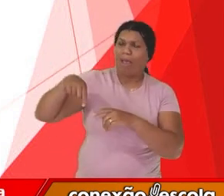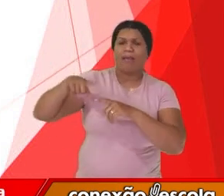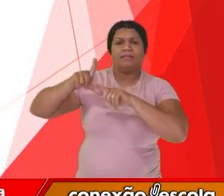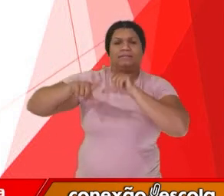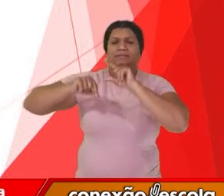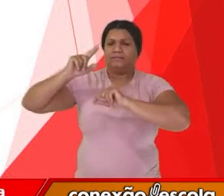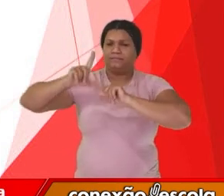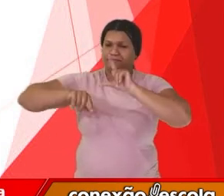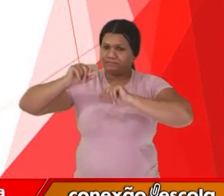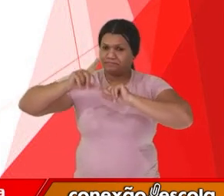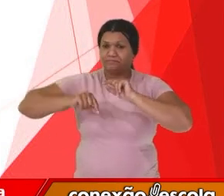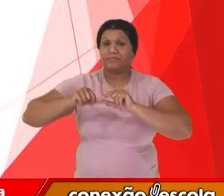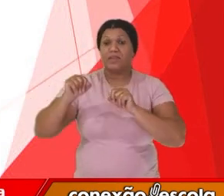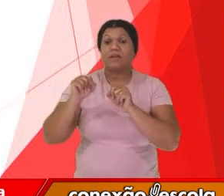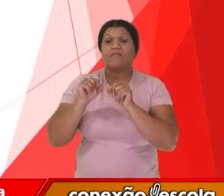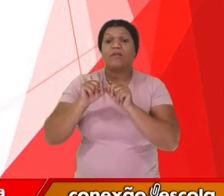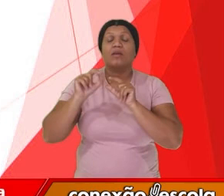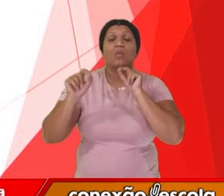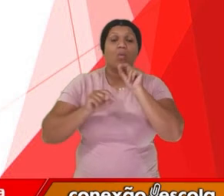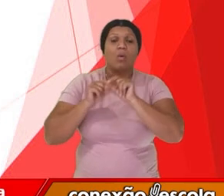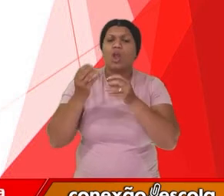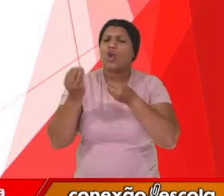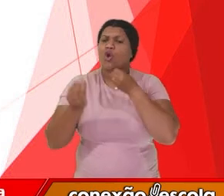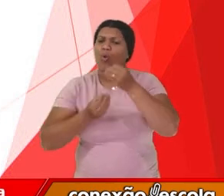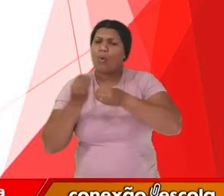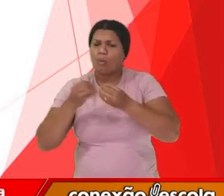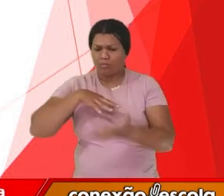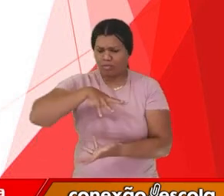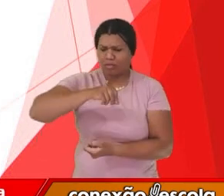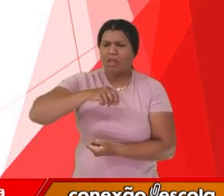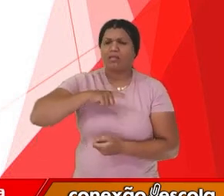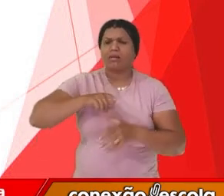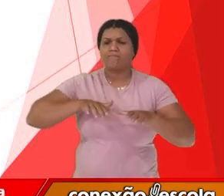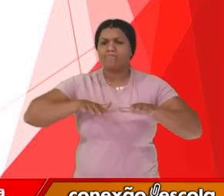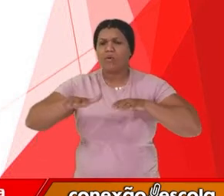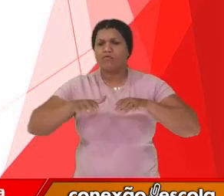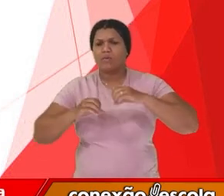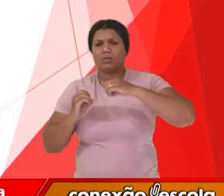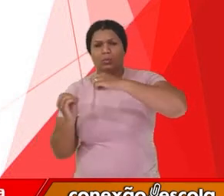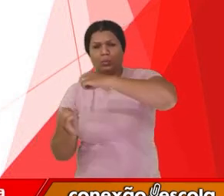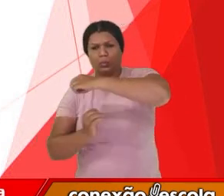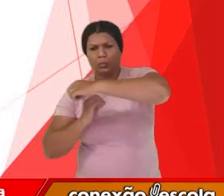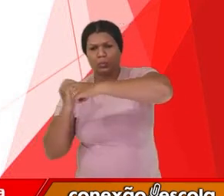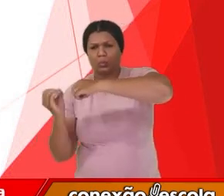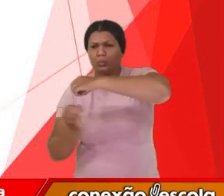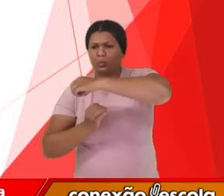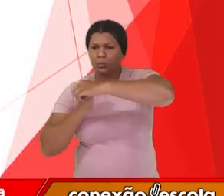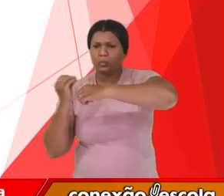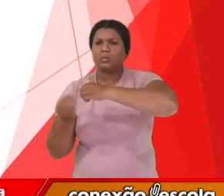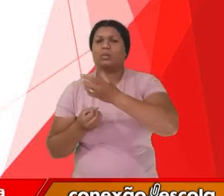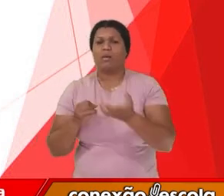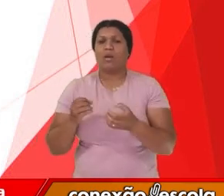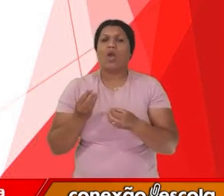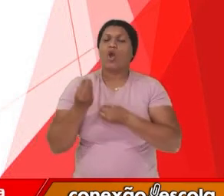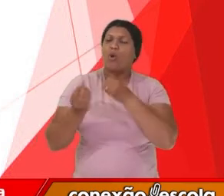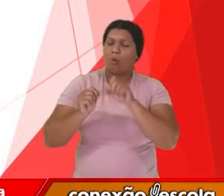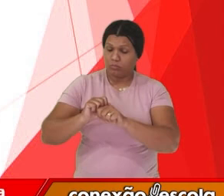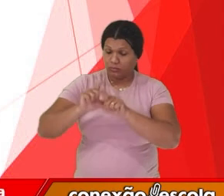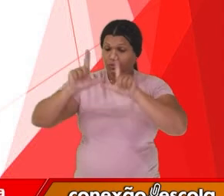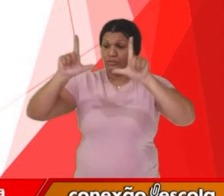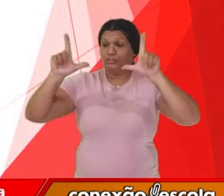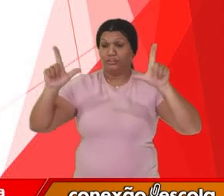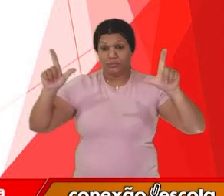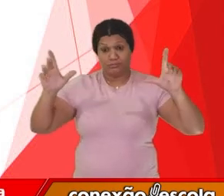fizemos referência também aos movimentos da Terra e a relação entre eles, a formação do dia e da noite,